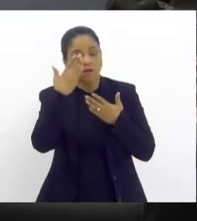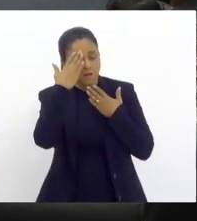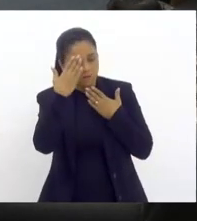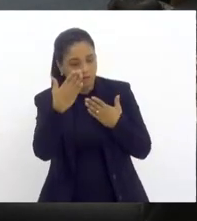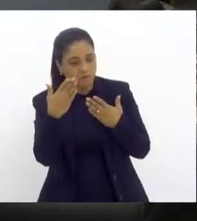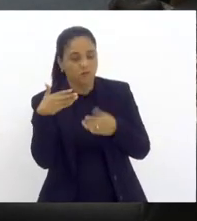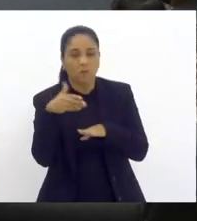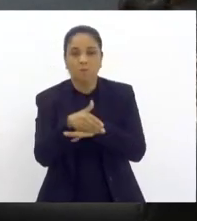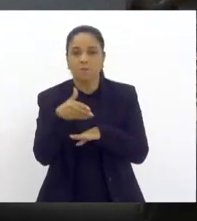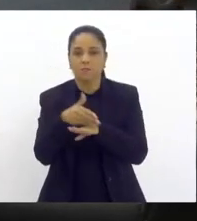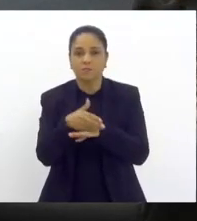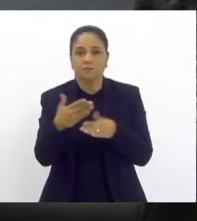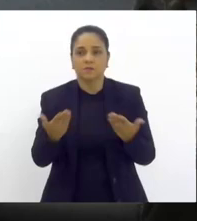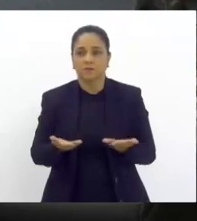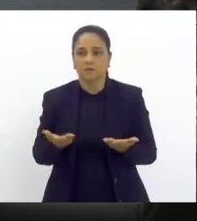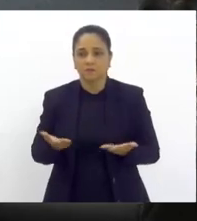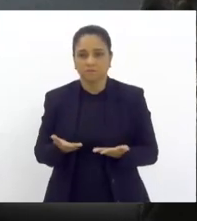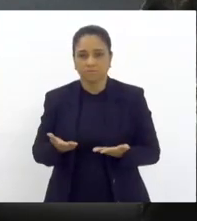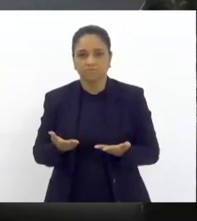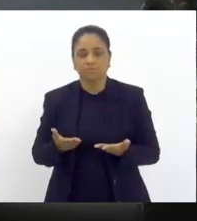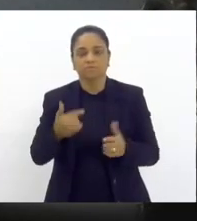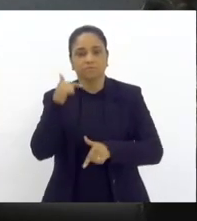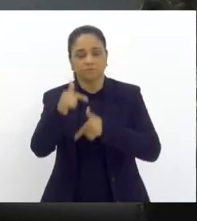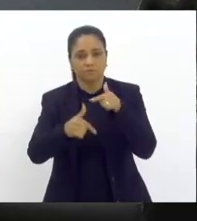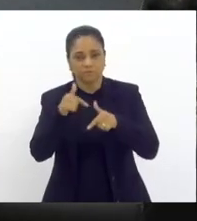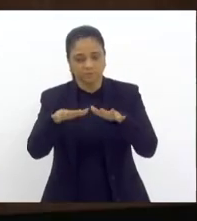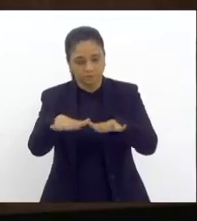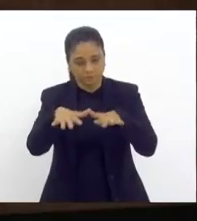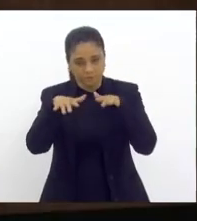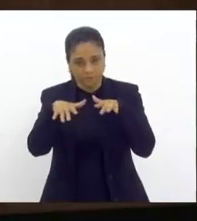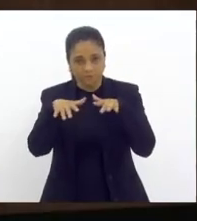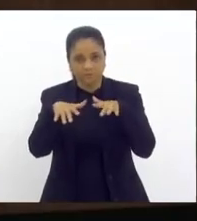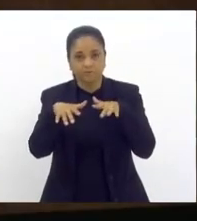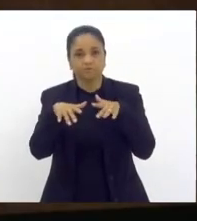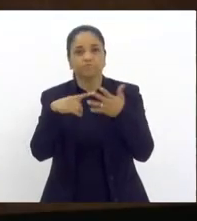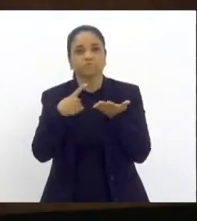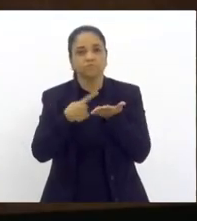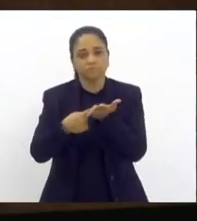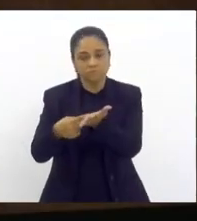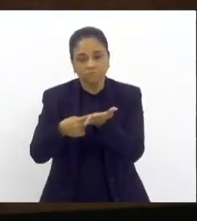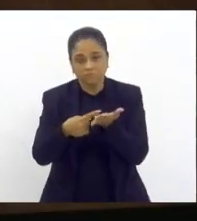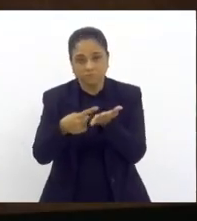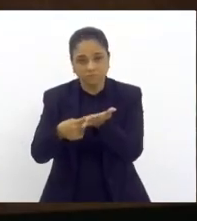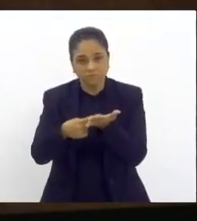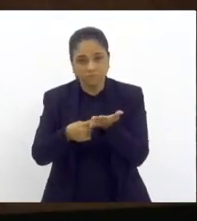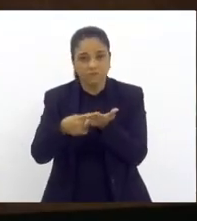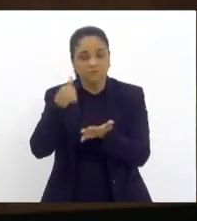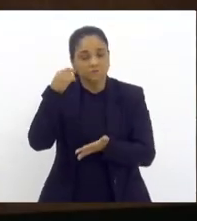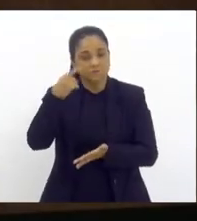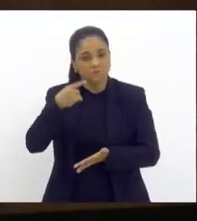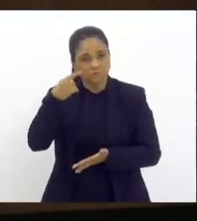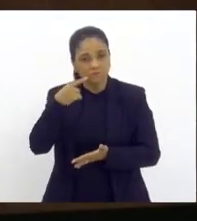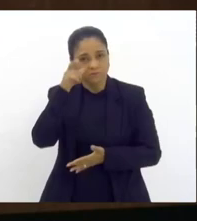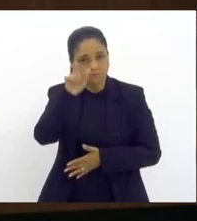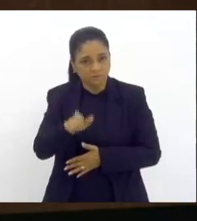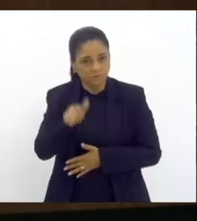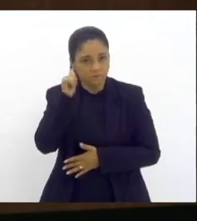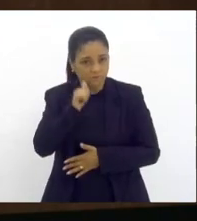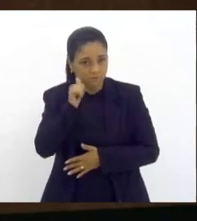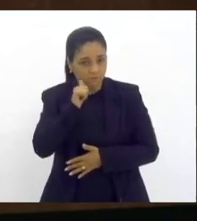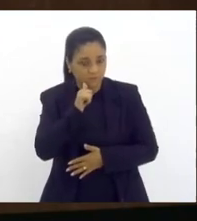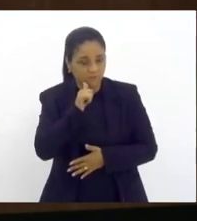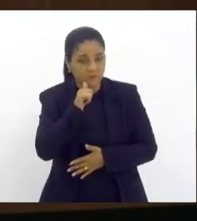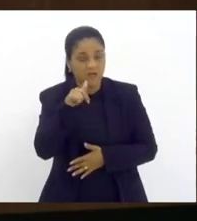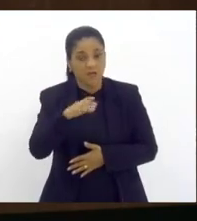hoje aqui, presidindo os trabalhos da casa, já que foi um acordo de todas as deputadas, e lembrar também que essa